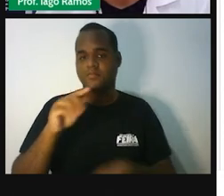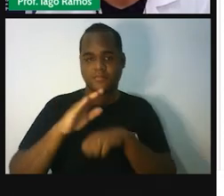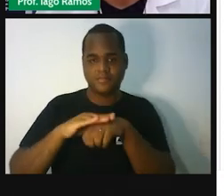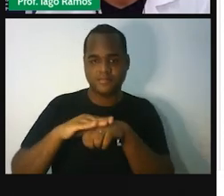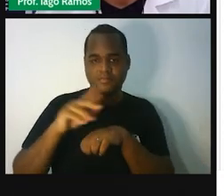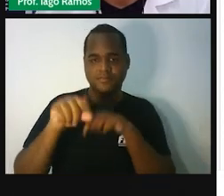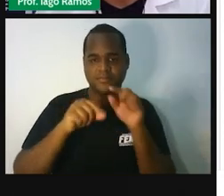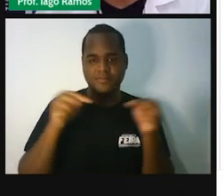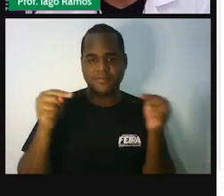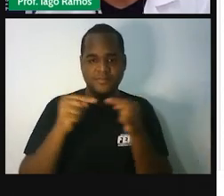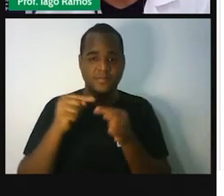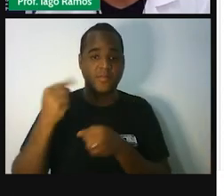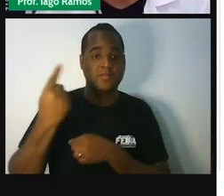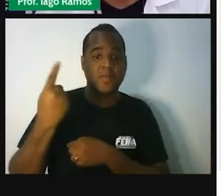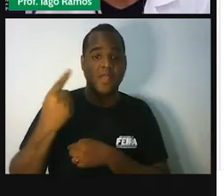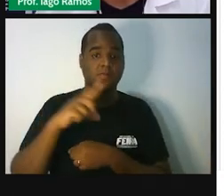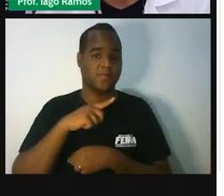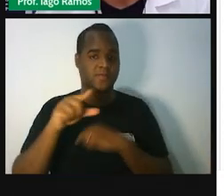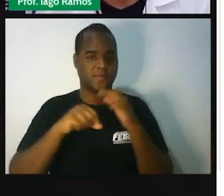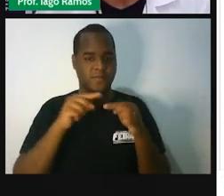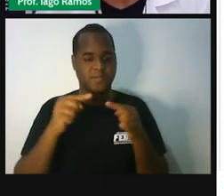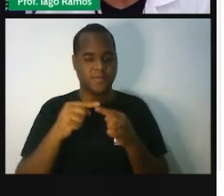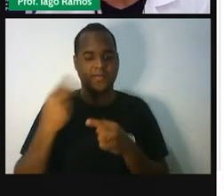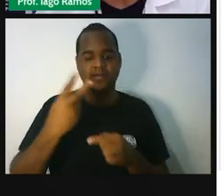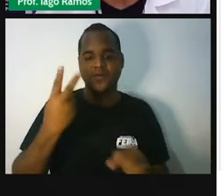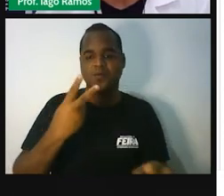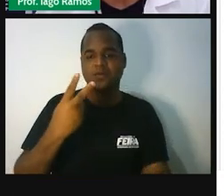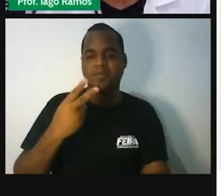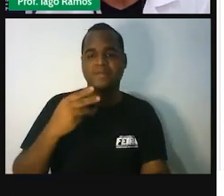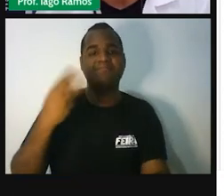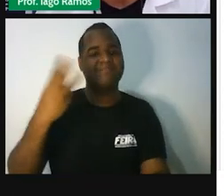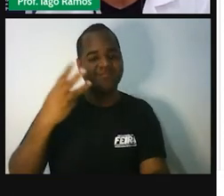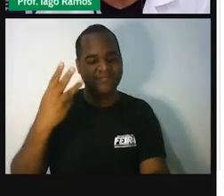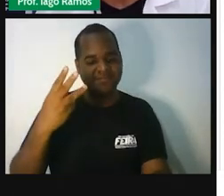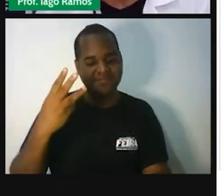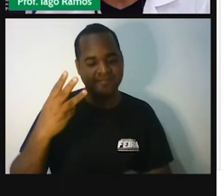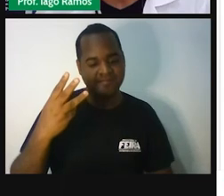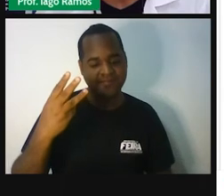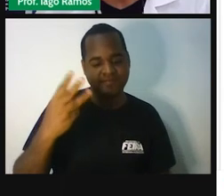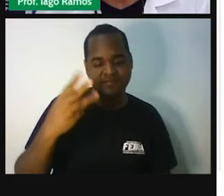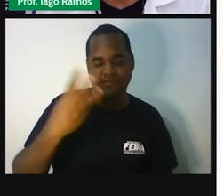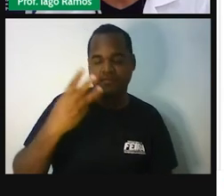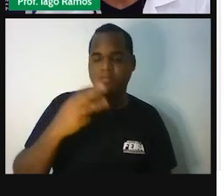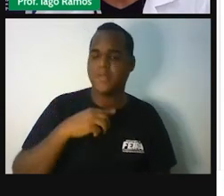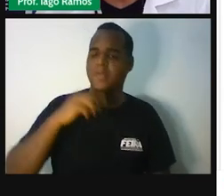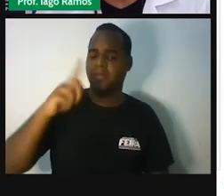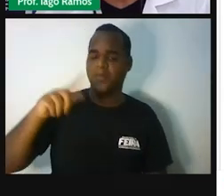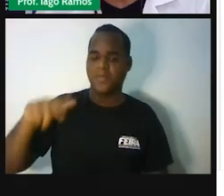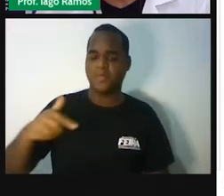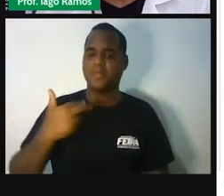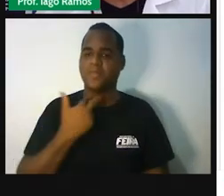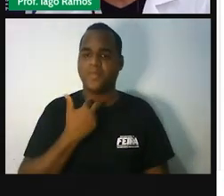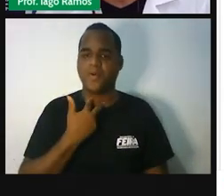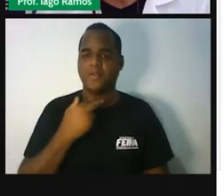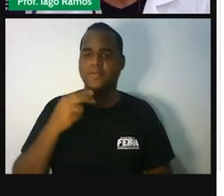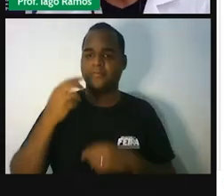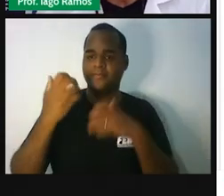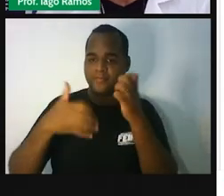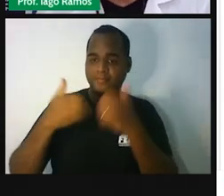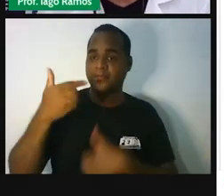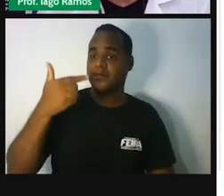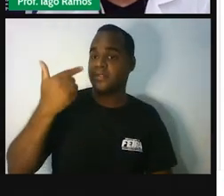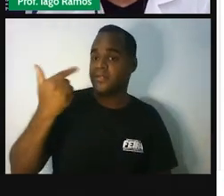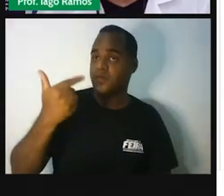a primeira, você já escolheu a segunda. A terceira não pode repetir nem o que está na